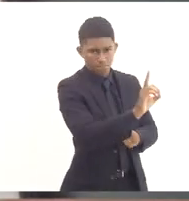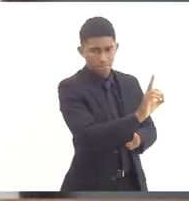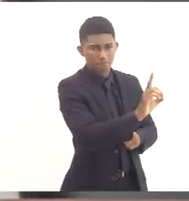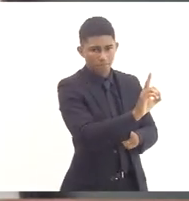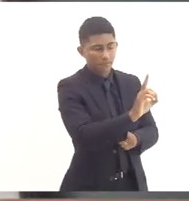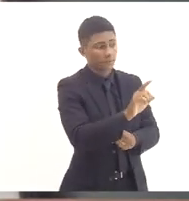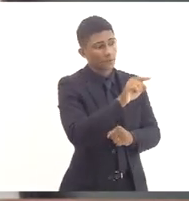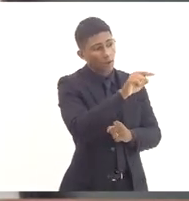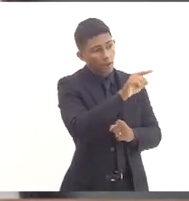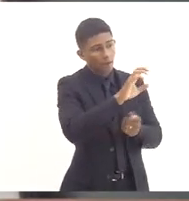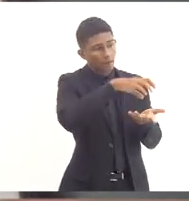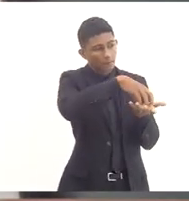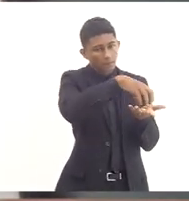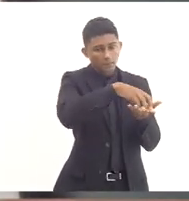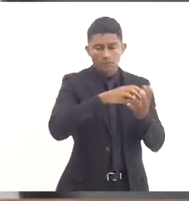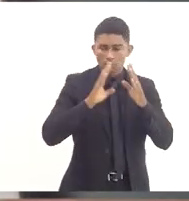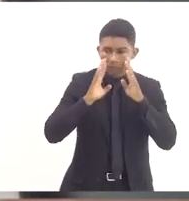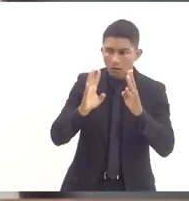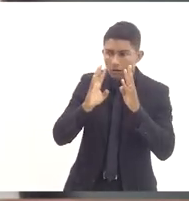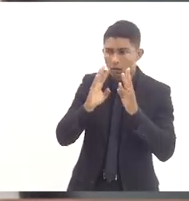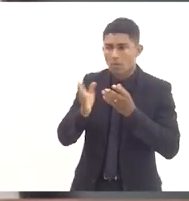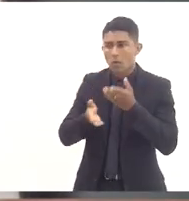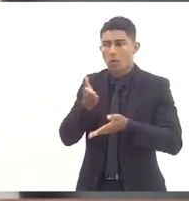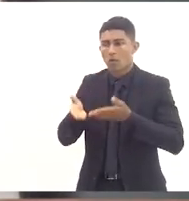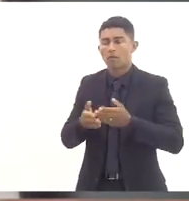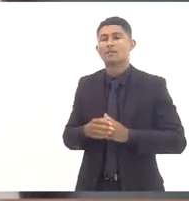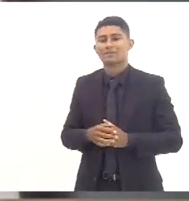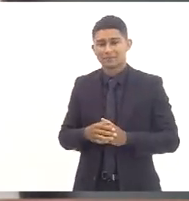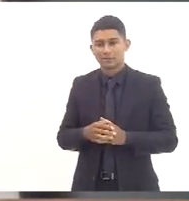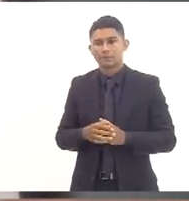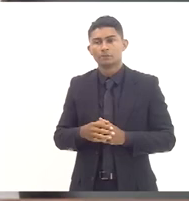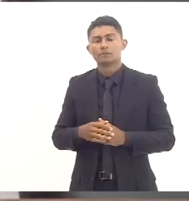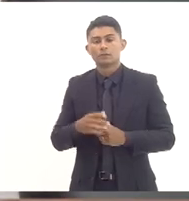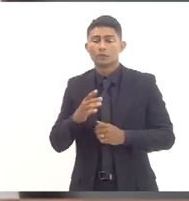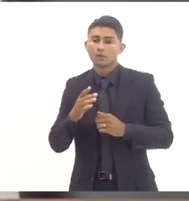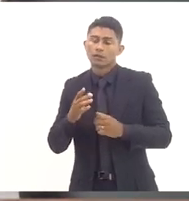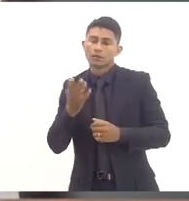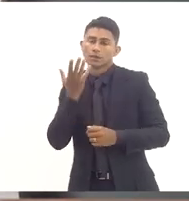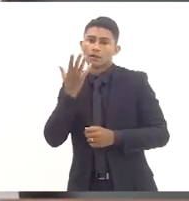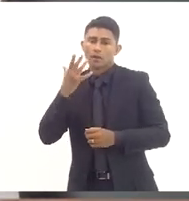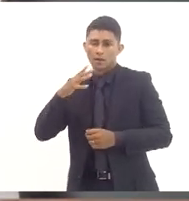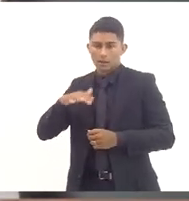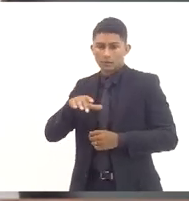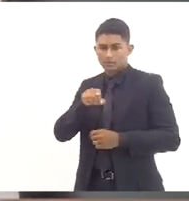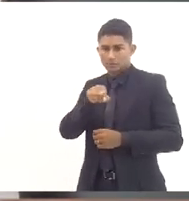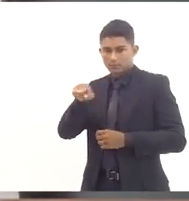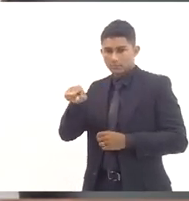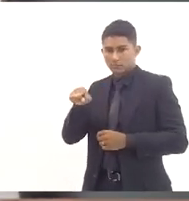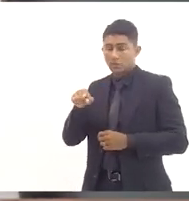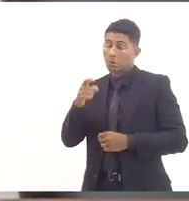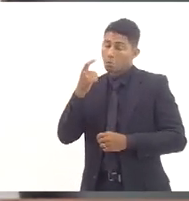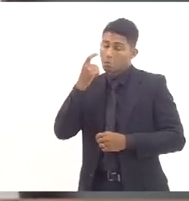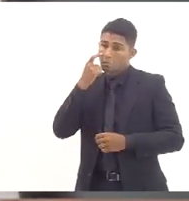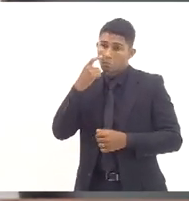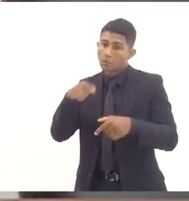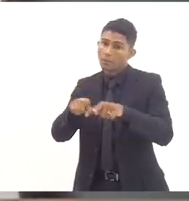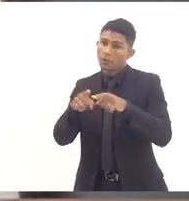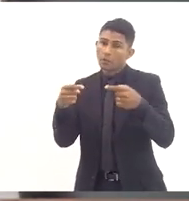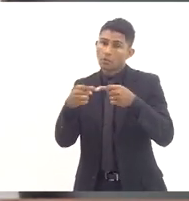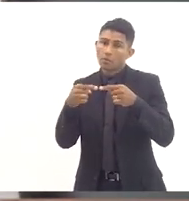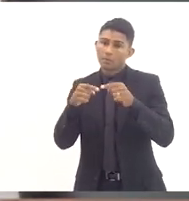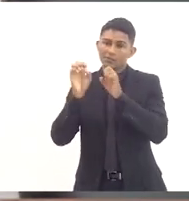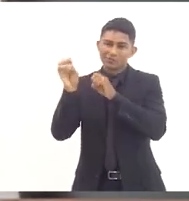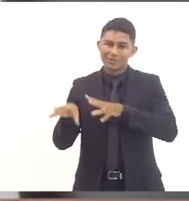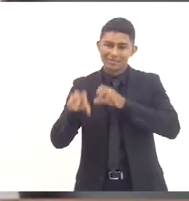mais sequelas mais limitadas E aí a gente entra tendo uma questão de educação inclusiva mas eu vou deixar de lado um pouquinho esse